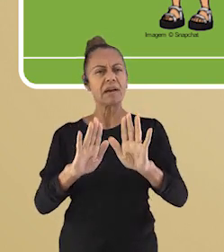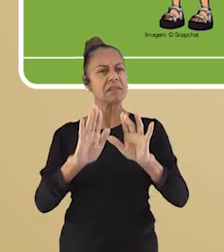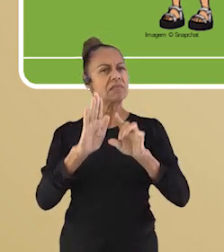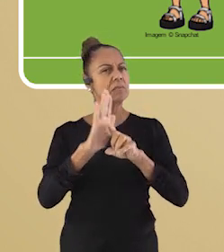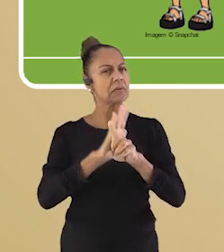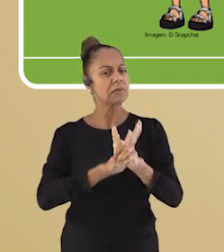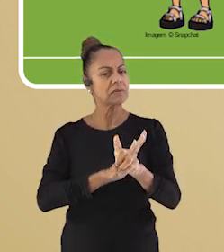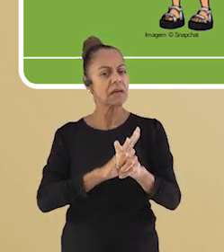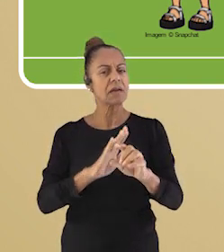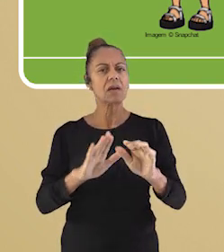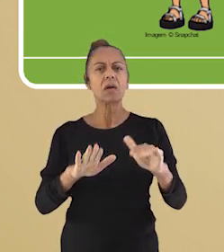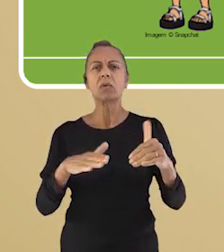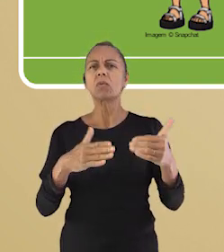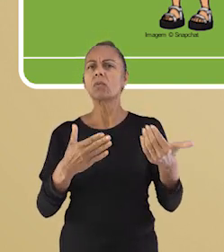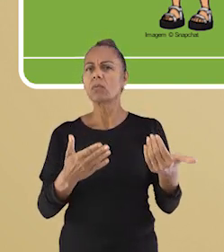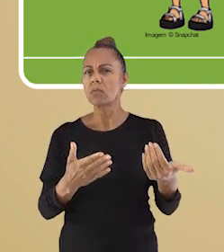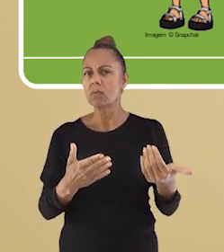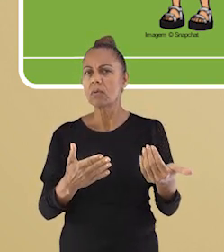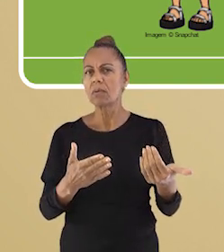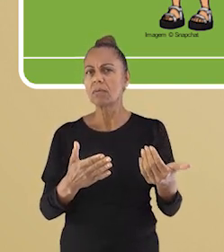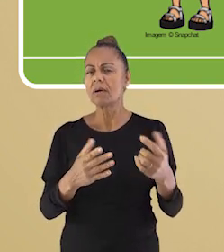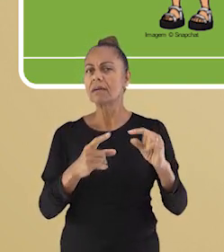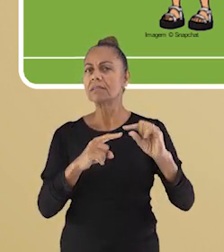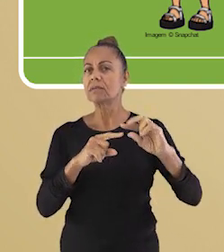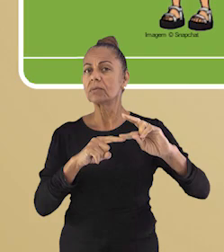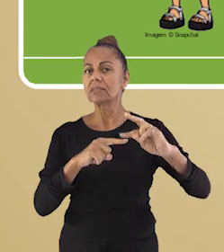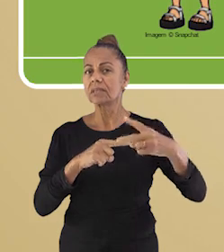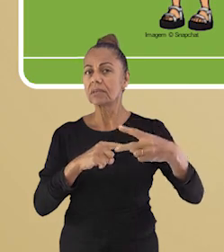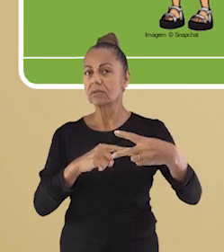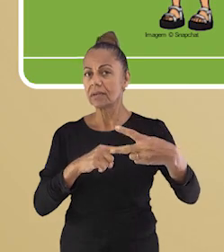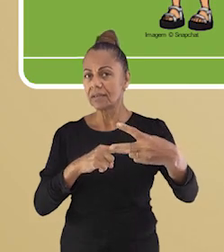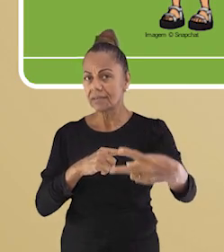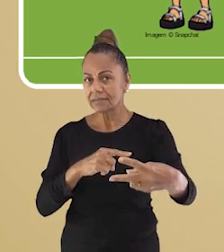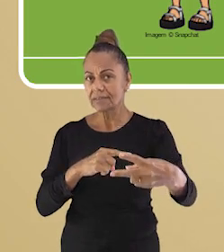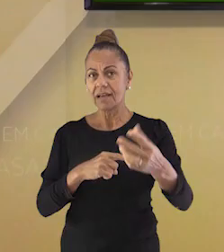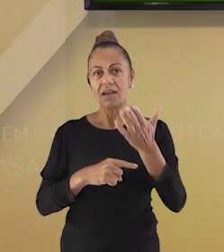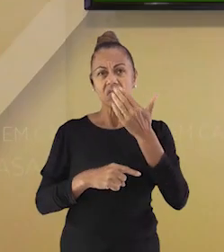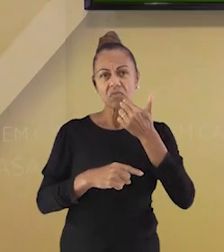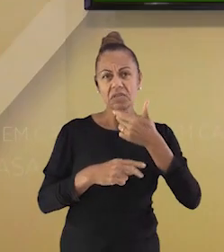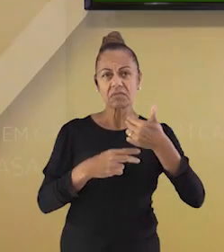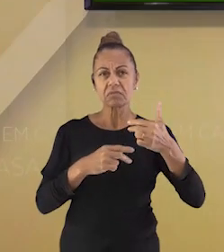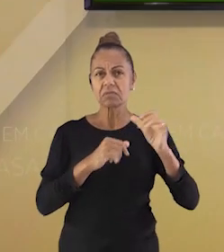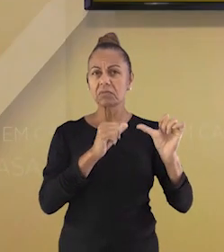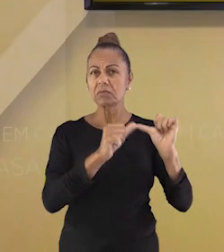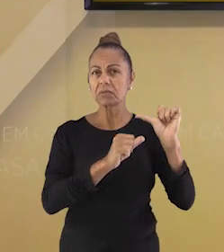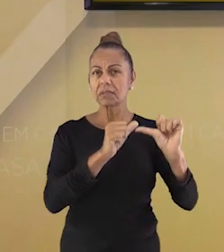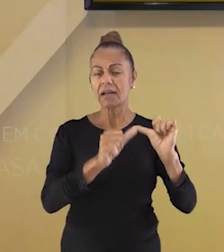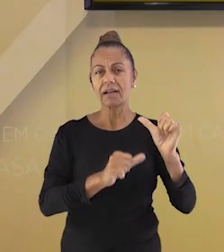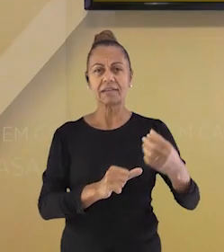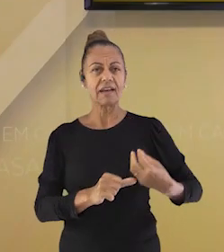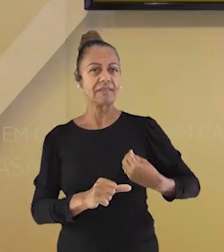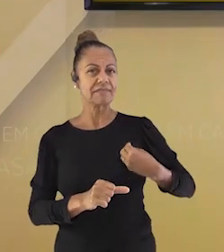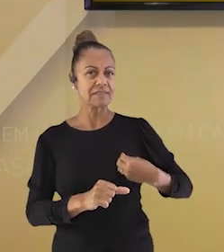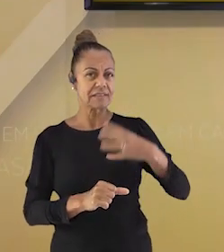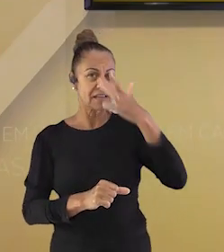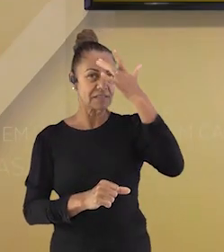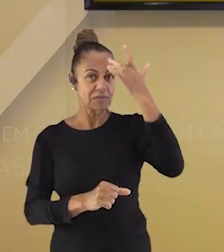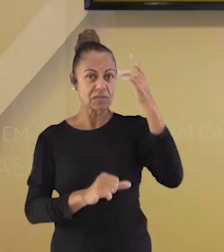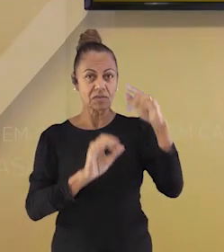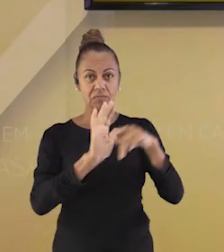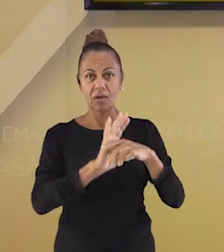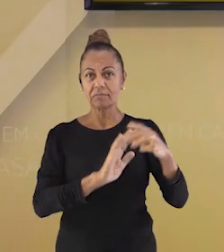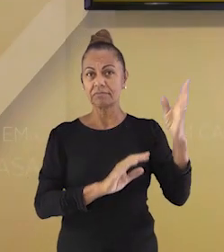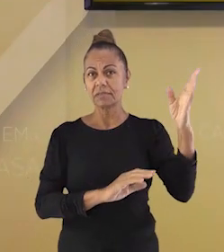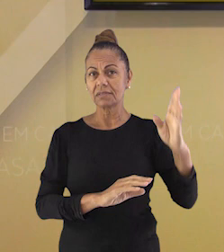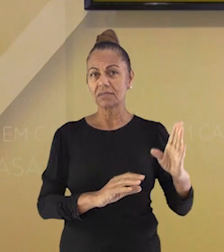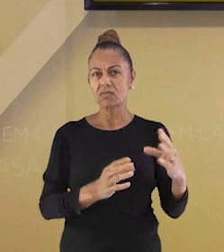consequências da mudança dos hábitos alimentares na vida dos brasileiros? Vamos refletir acerca de algumas